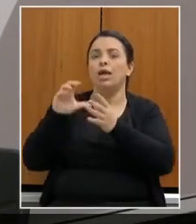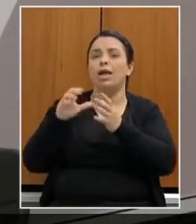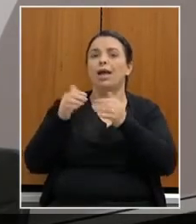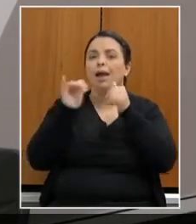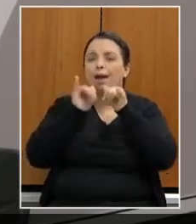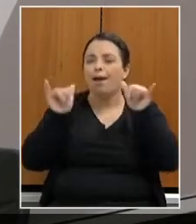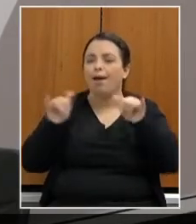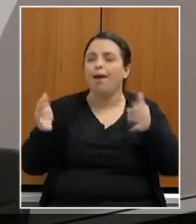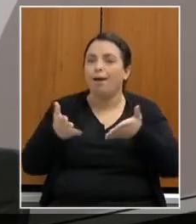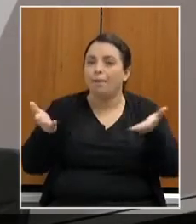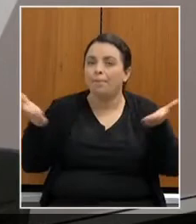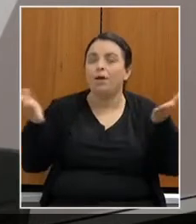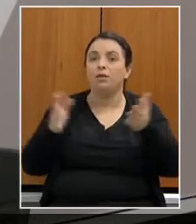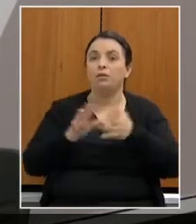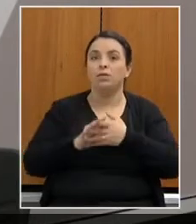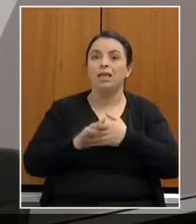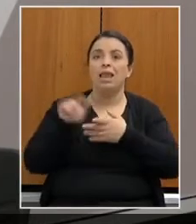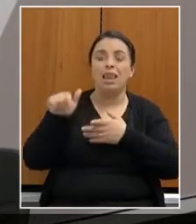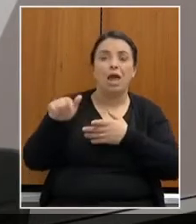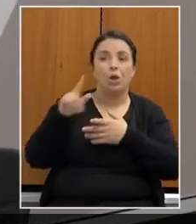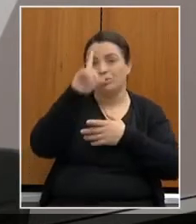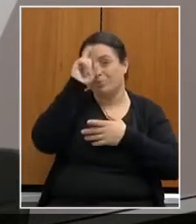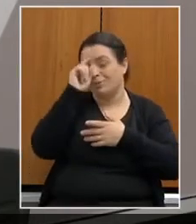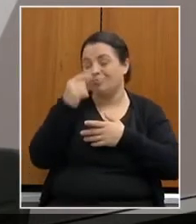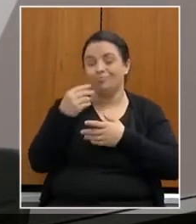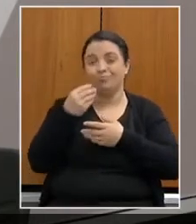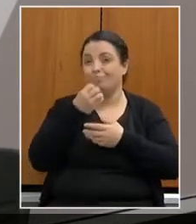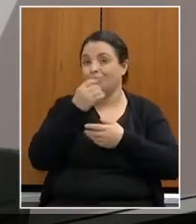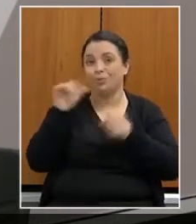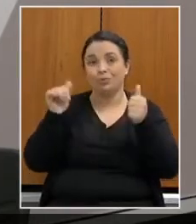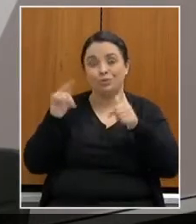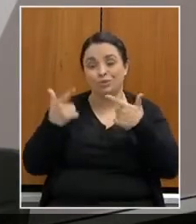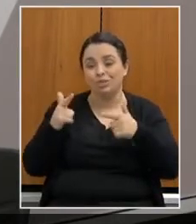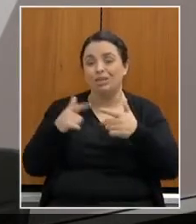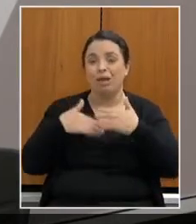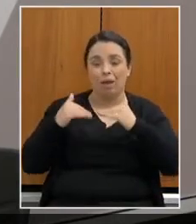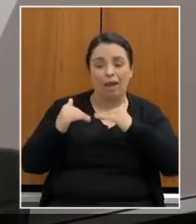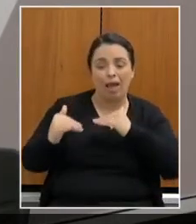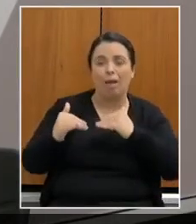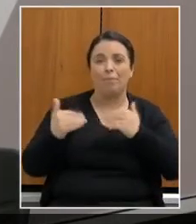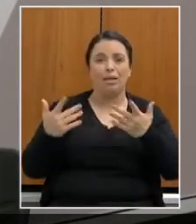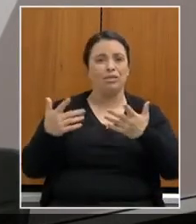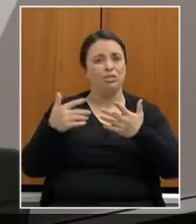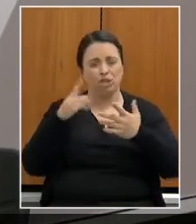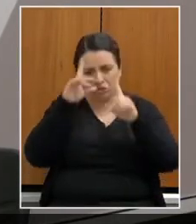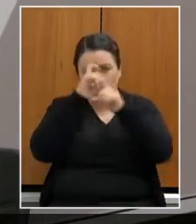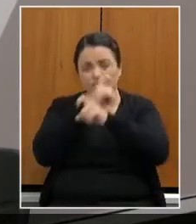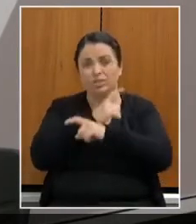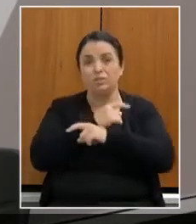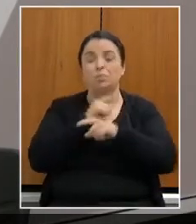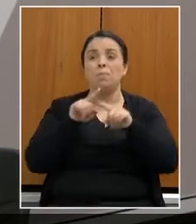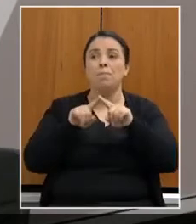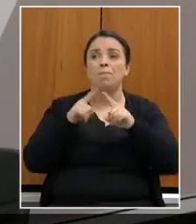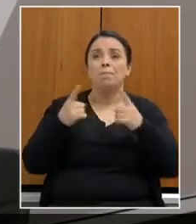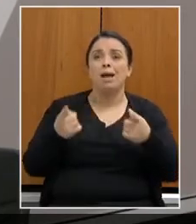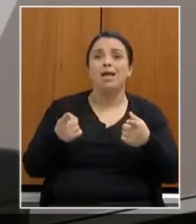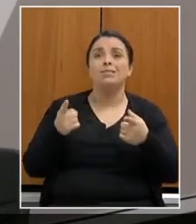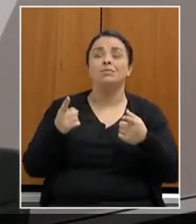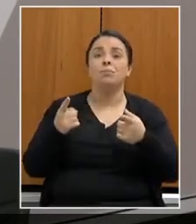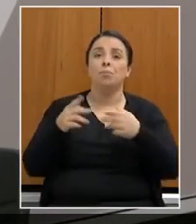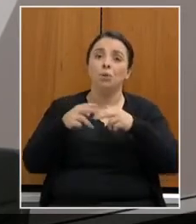mas a gente viu uma força muito grande pró-fechamento de hospitais psiquiátricos talvez isso tenha de fato